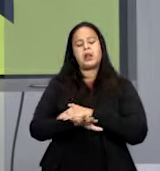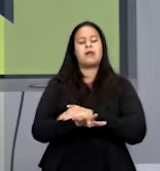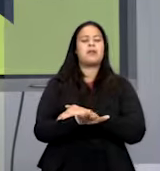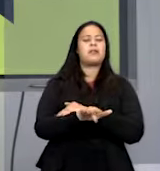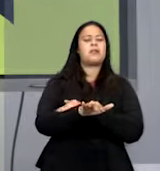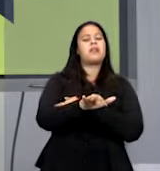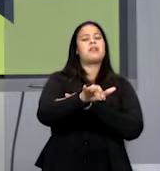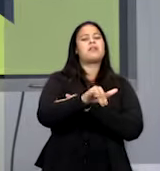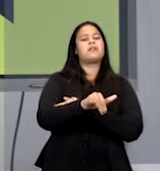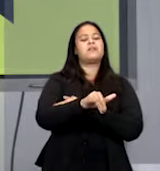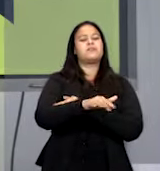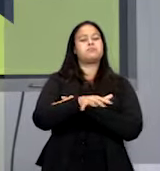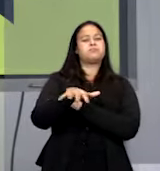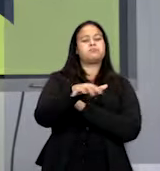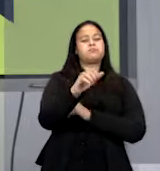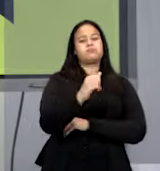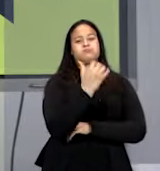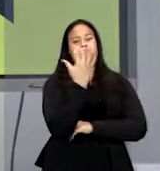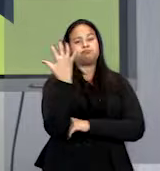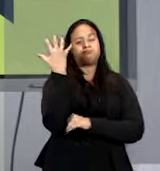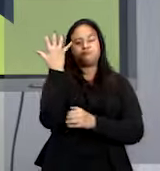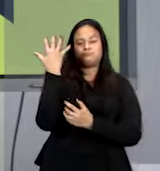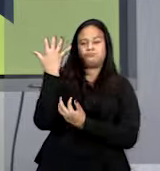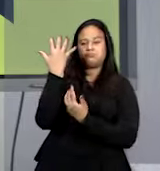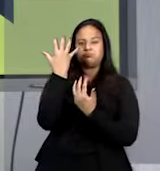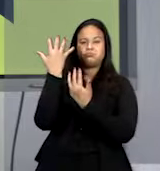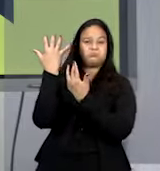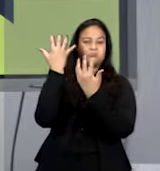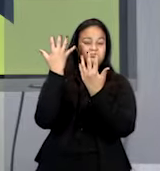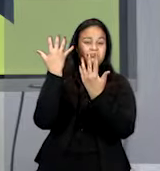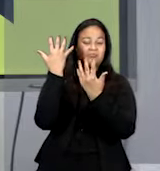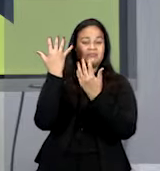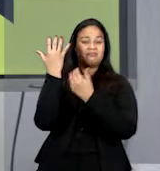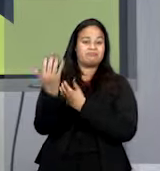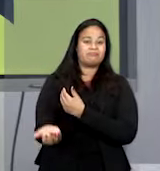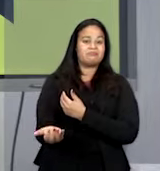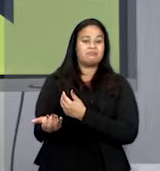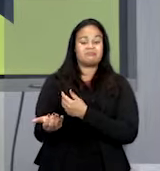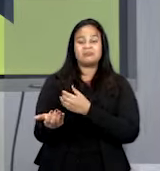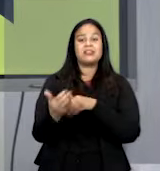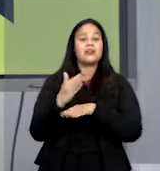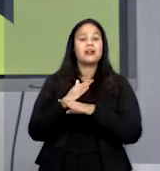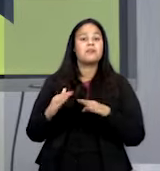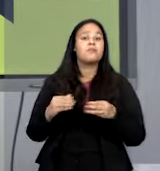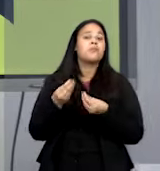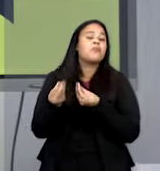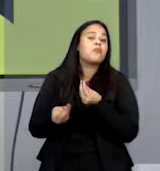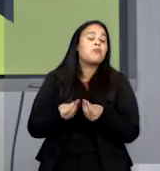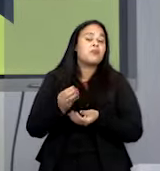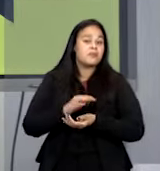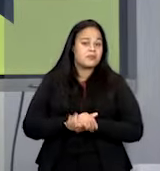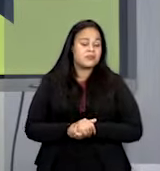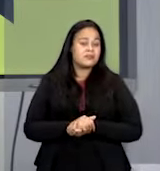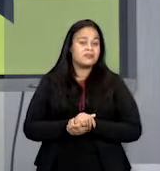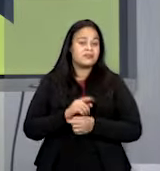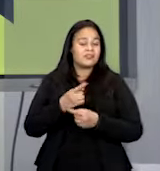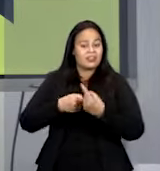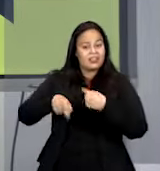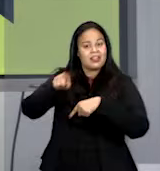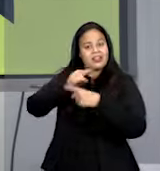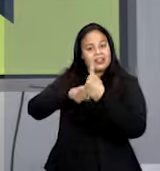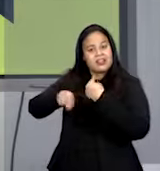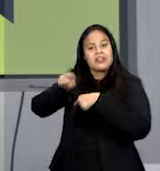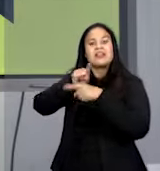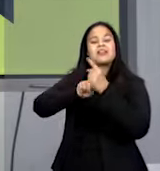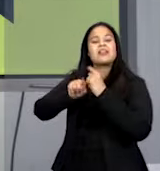de transpirar das plantas como antes, porque as plantas não estão ali mais. Então, tudo isso interfere no ciclo da água. Tudo